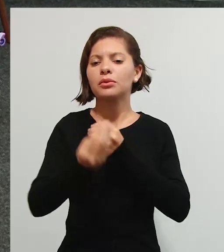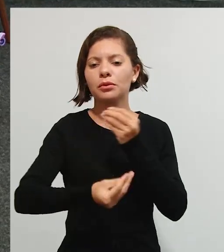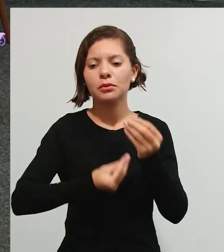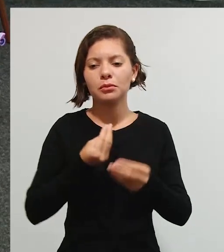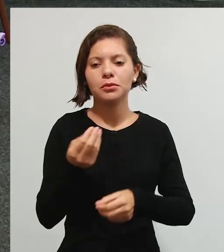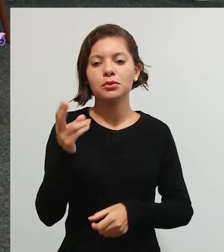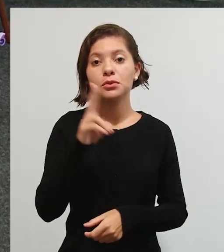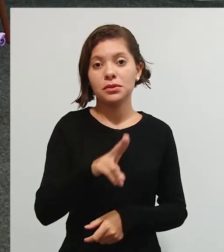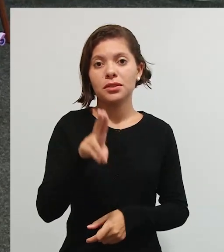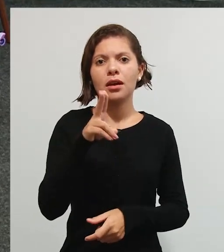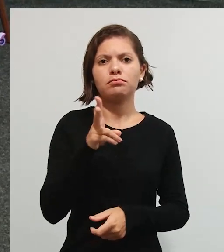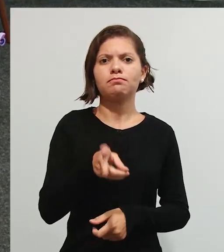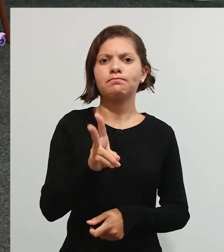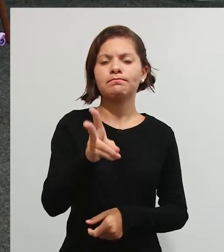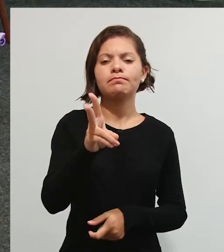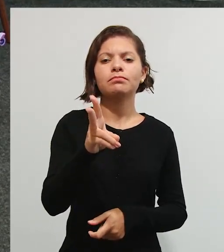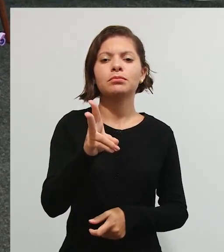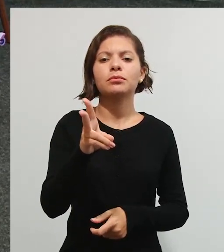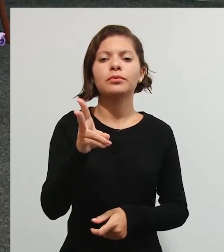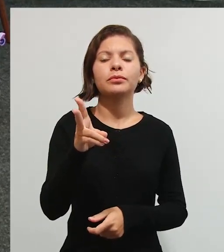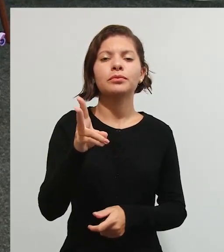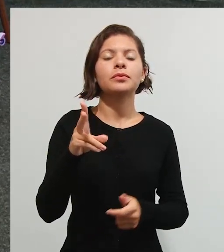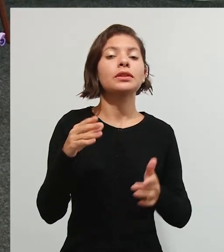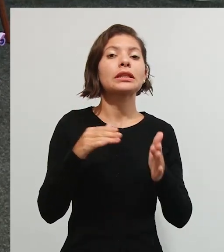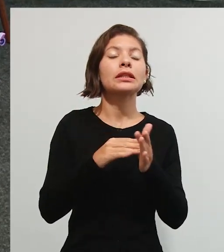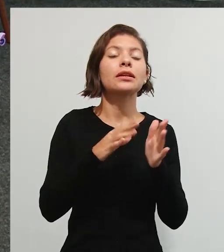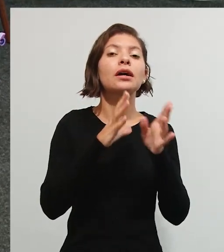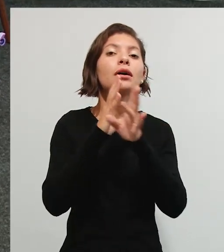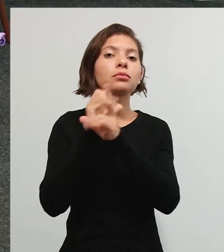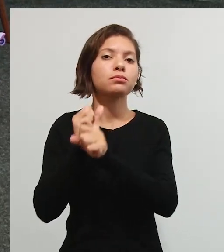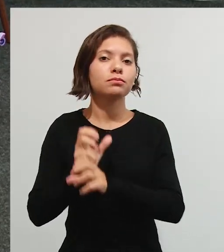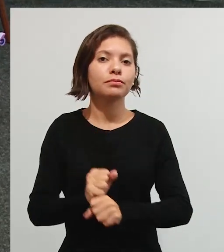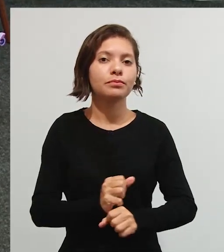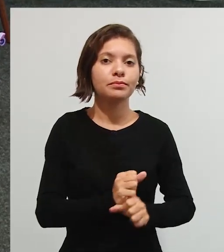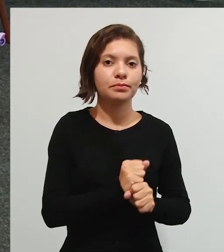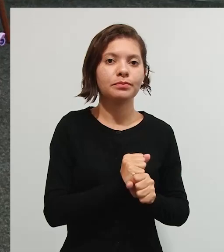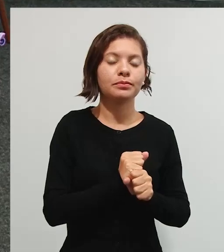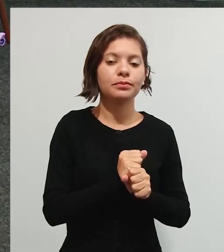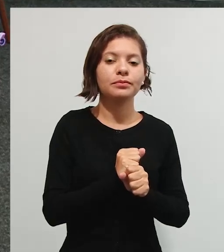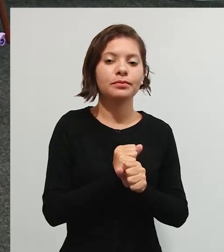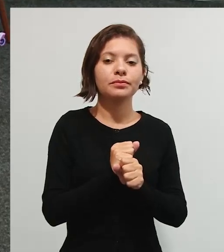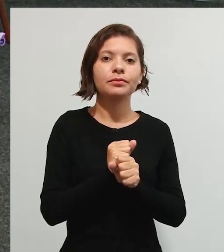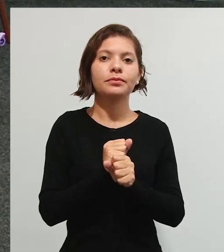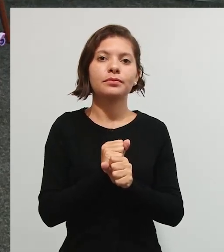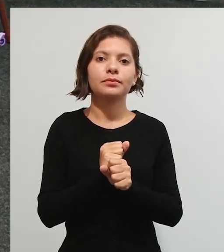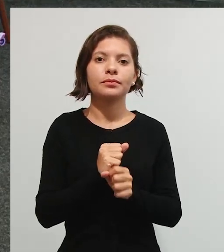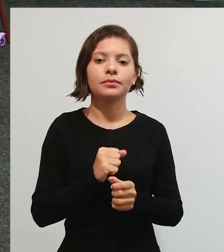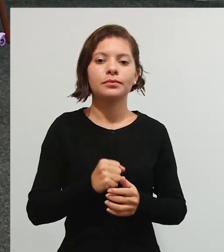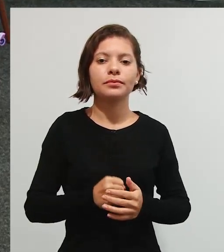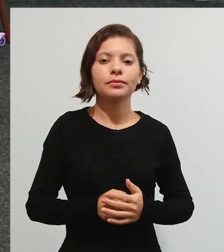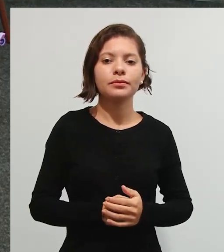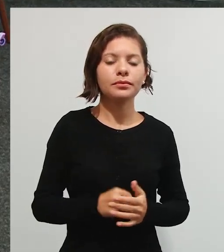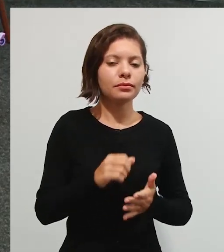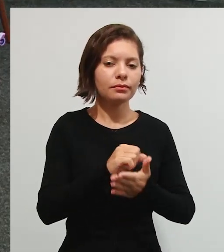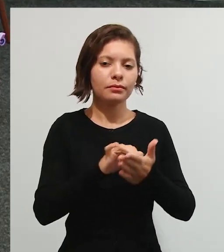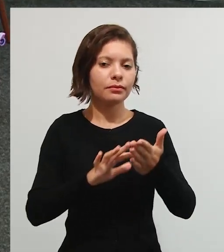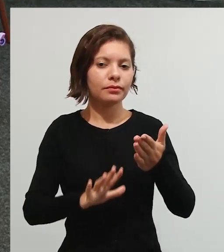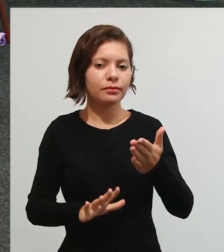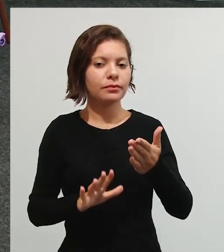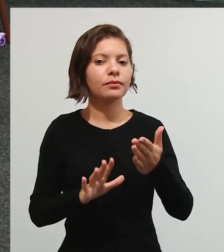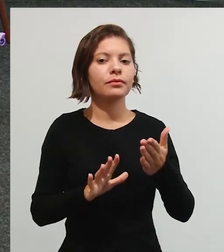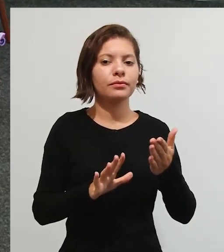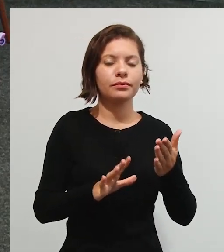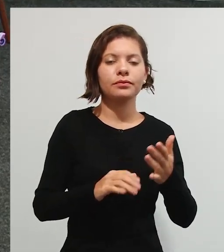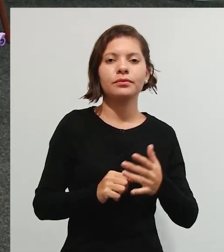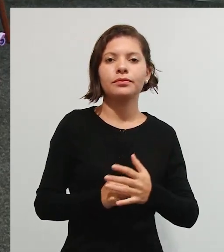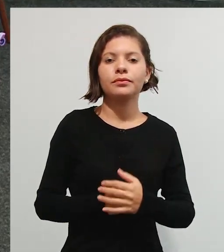mantendo a utilização desse material até que as operações, as atividades, né,